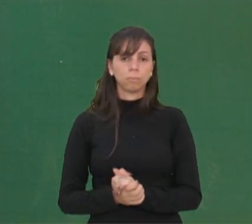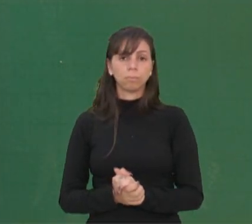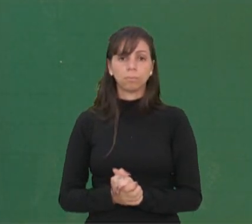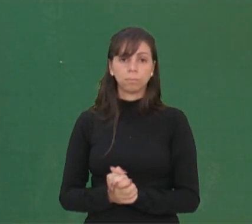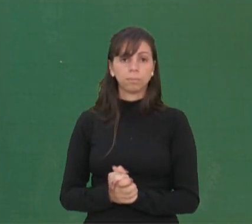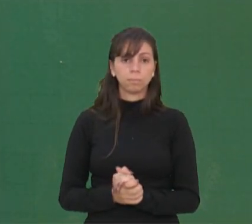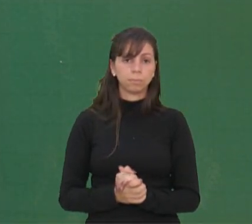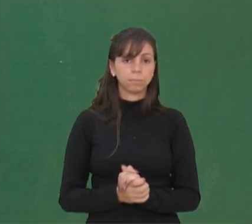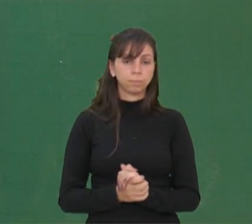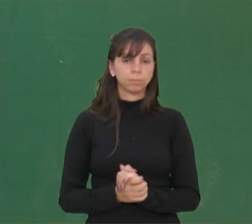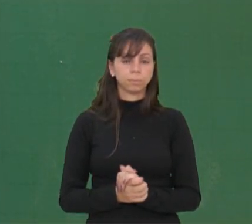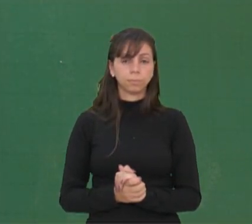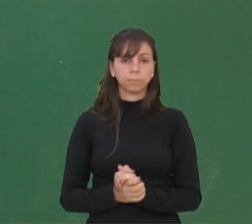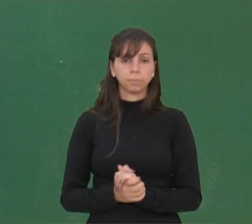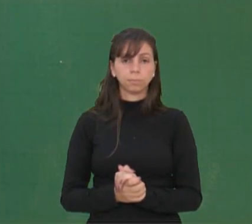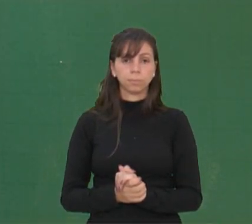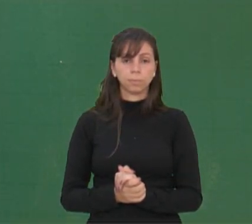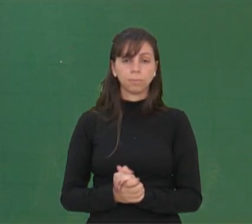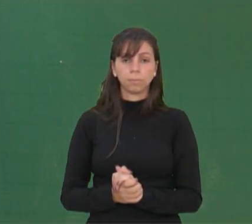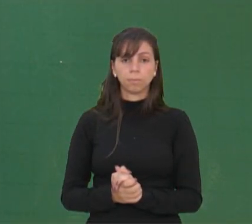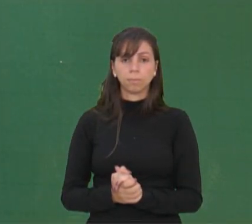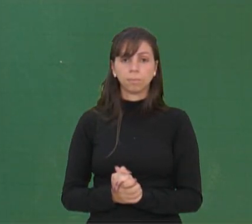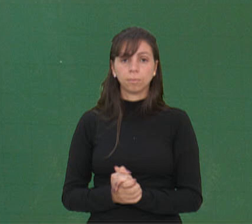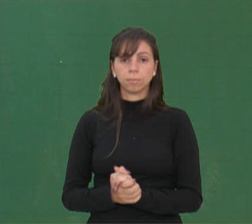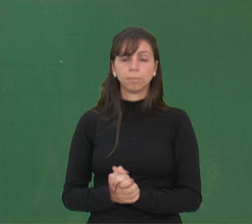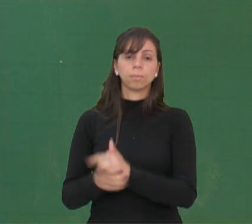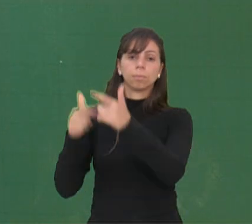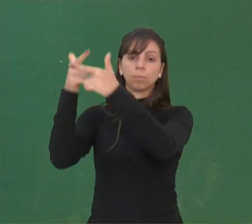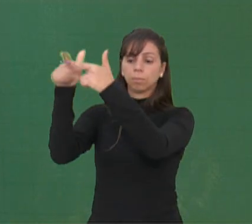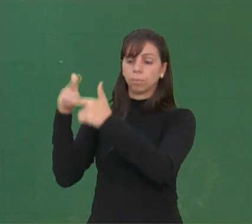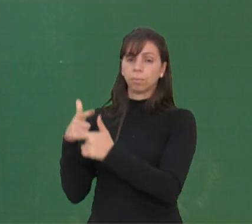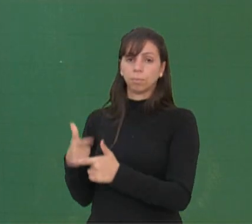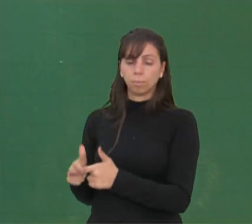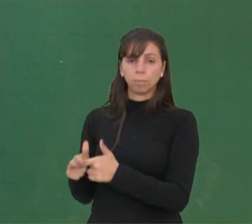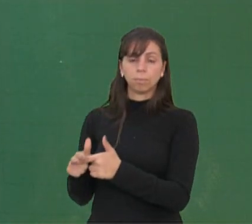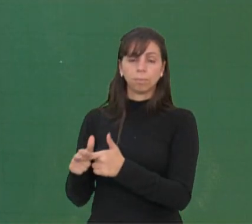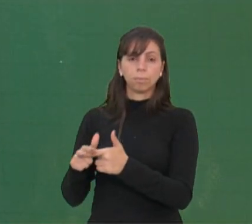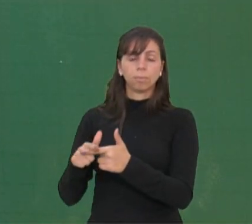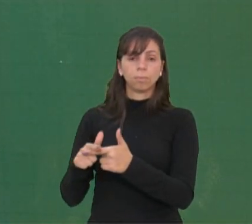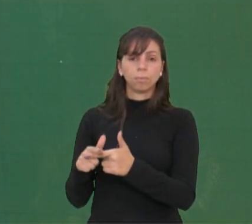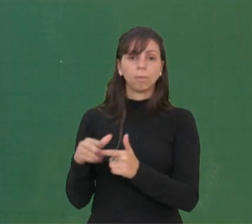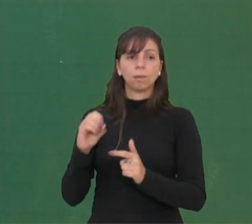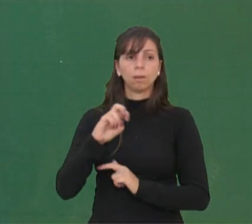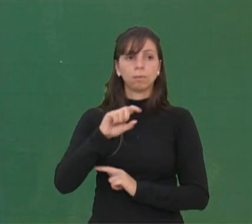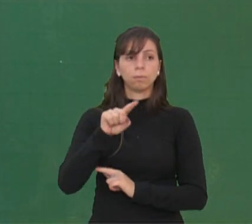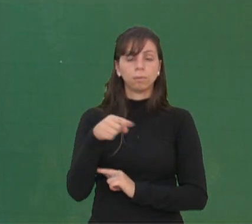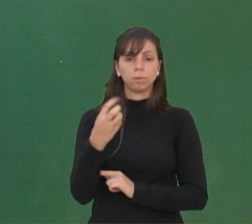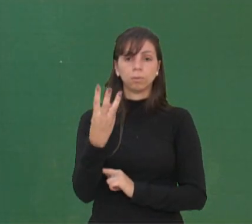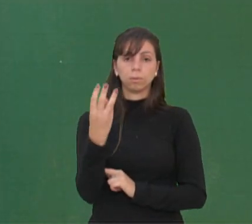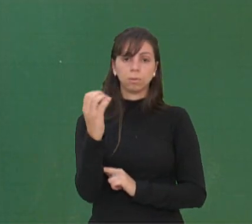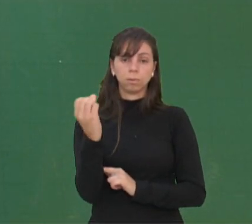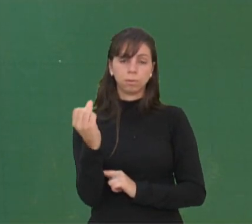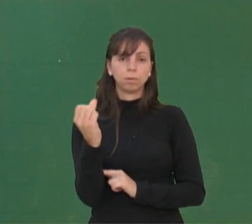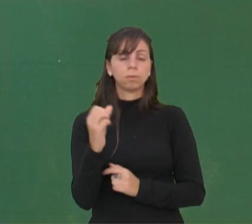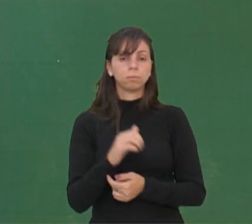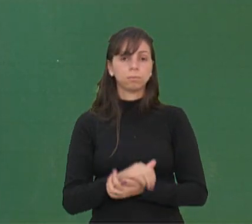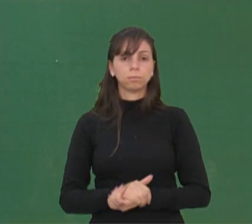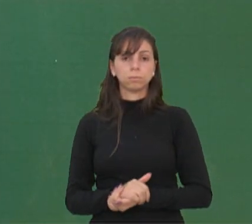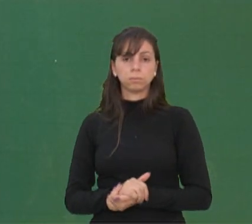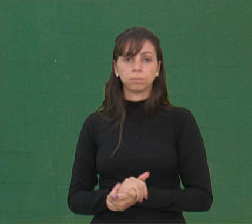minha fração irredutível correspondente a 0,36. Poderia dividir tudo por 4? Sim,